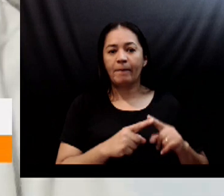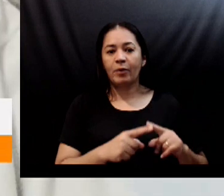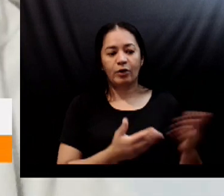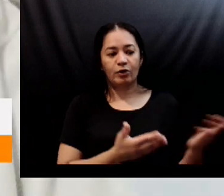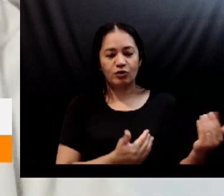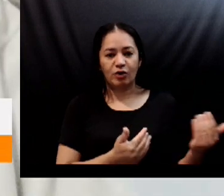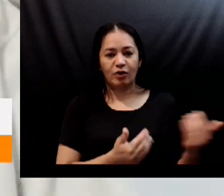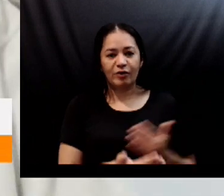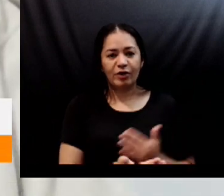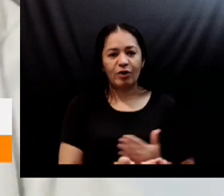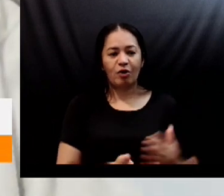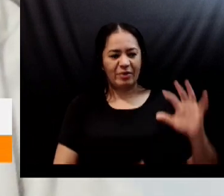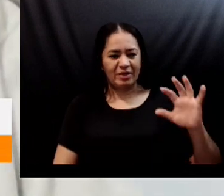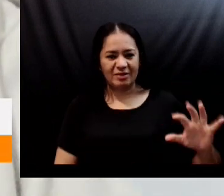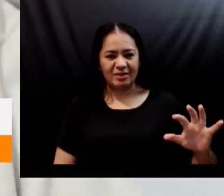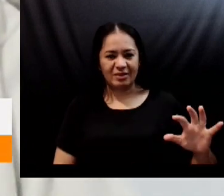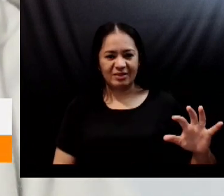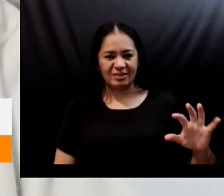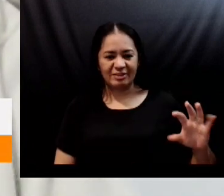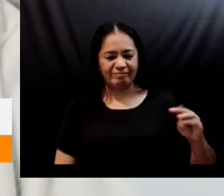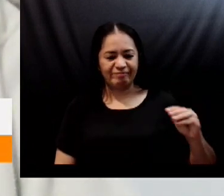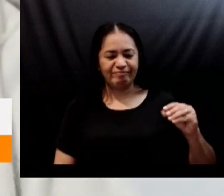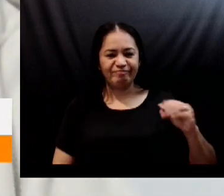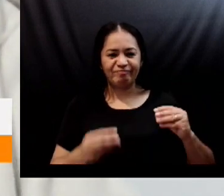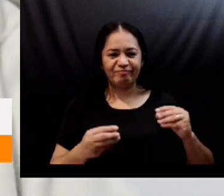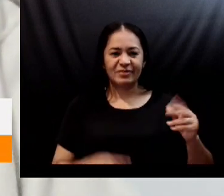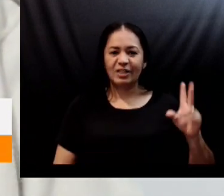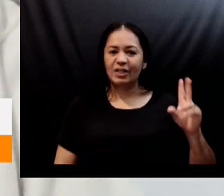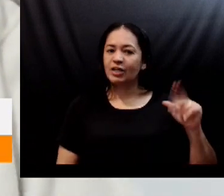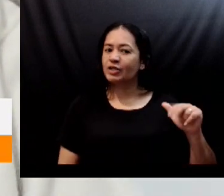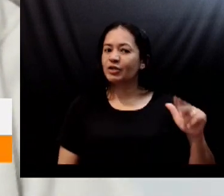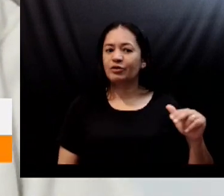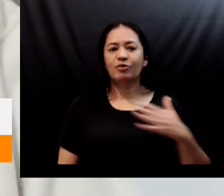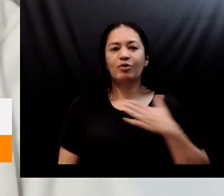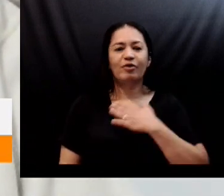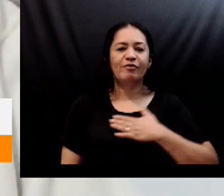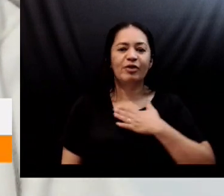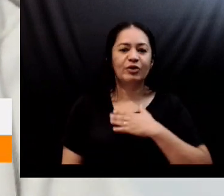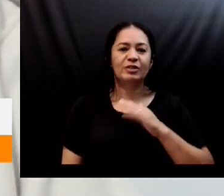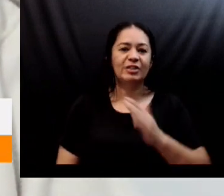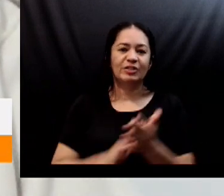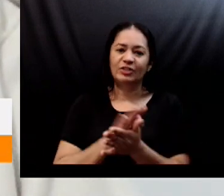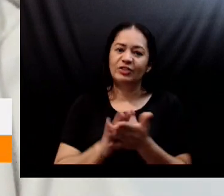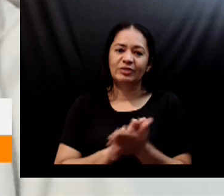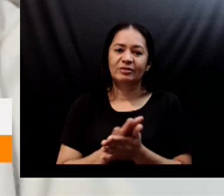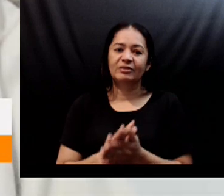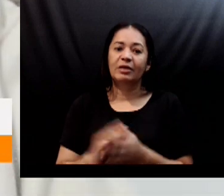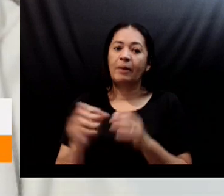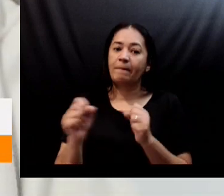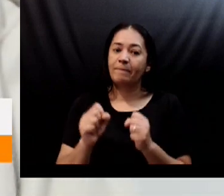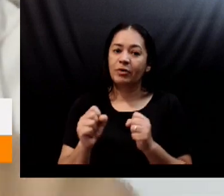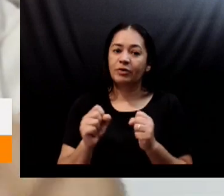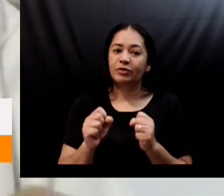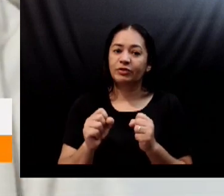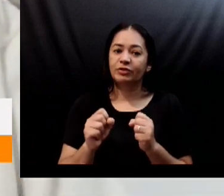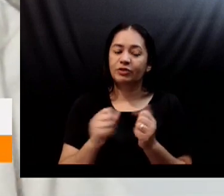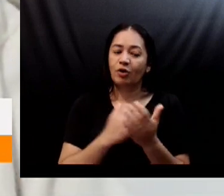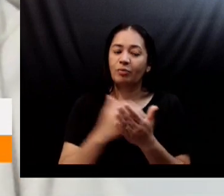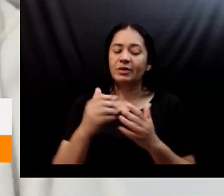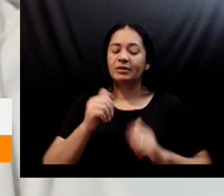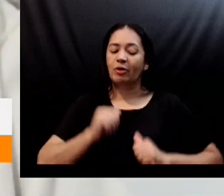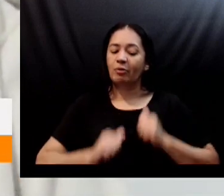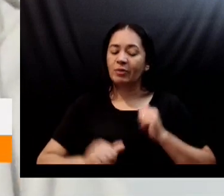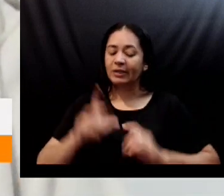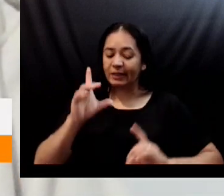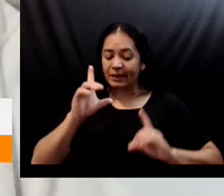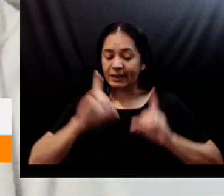de superficialidade, ele nunca estará satisfeito com nada. E aí ele pode entrar no quadro depressivo também. Então, isso é